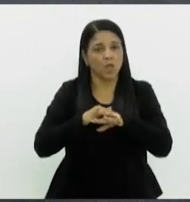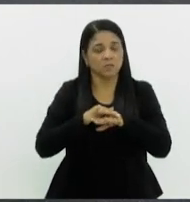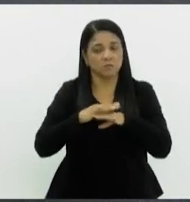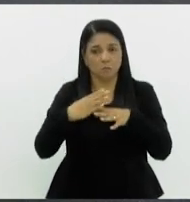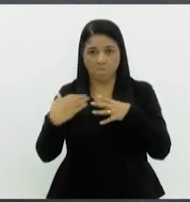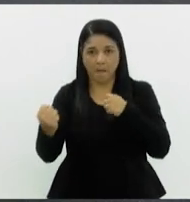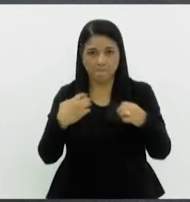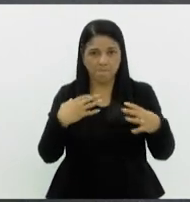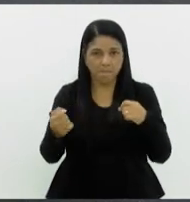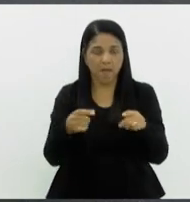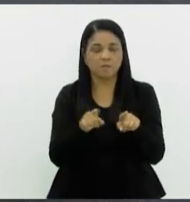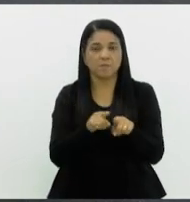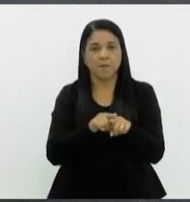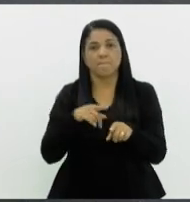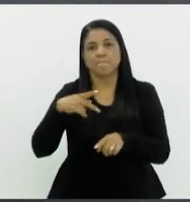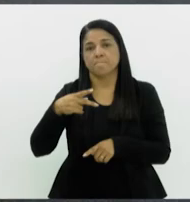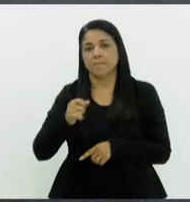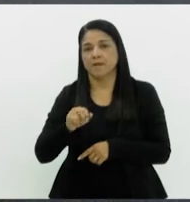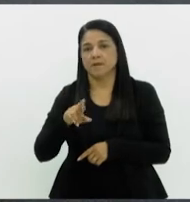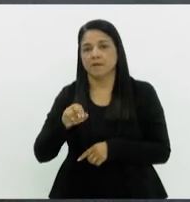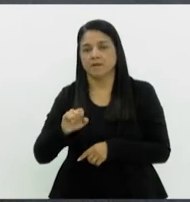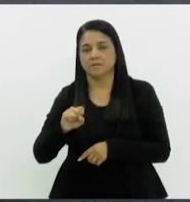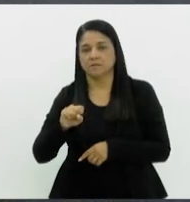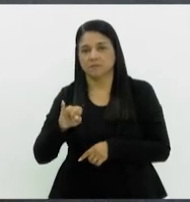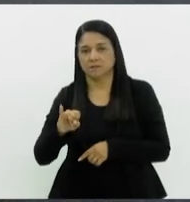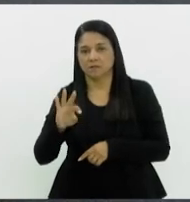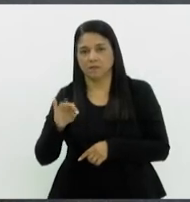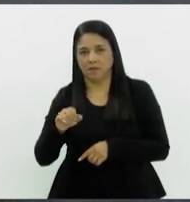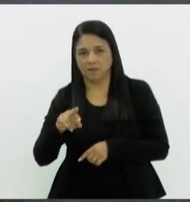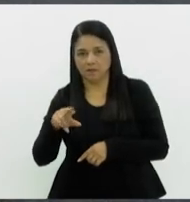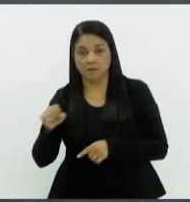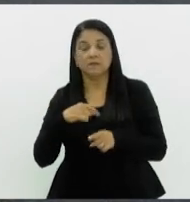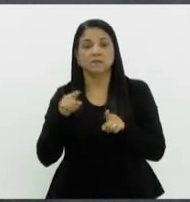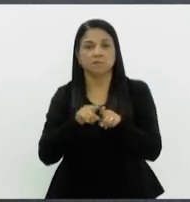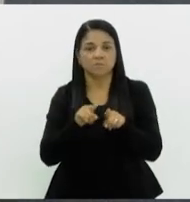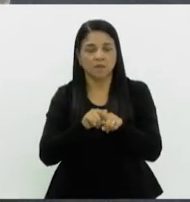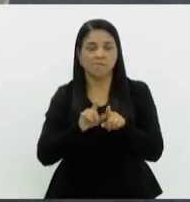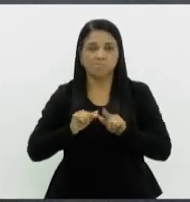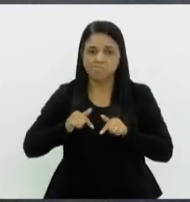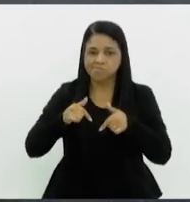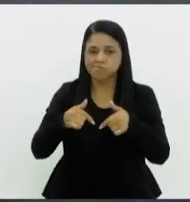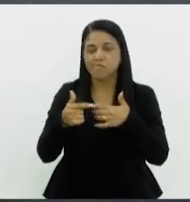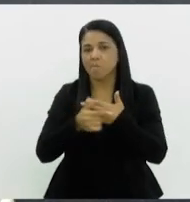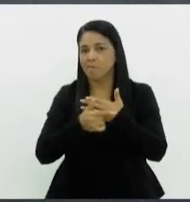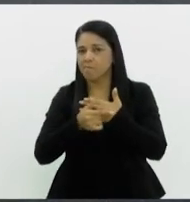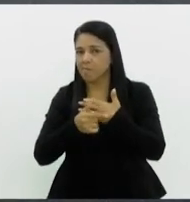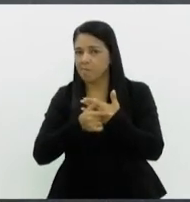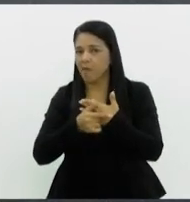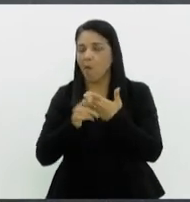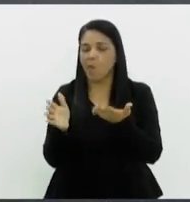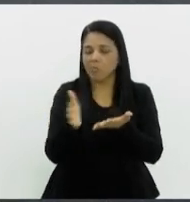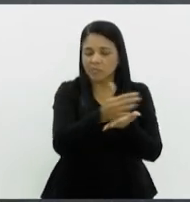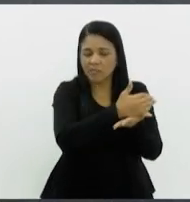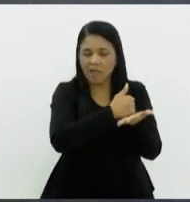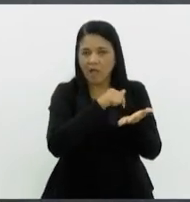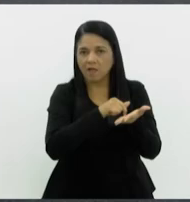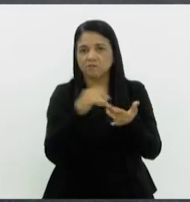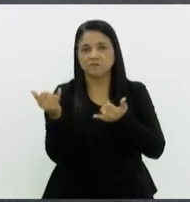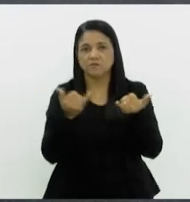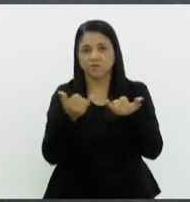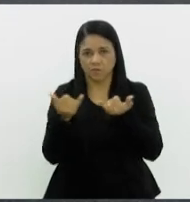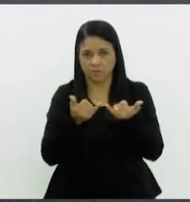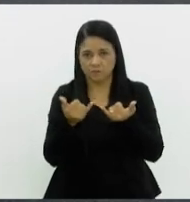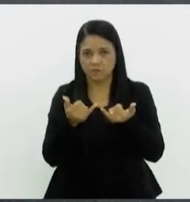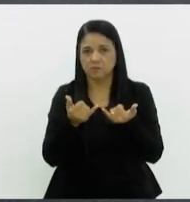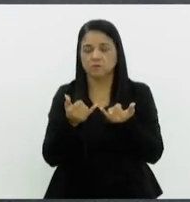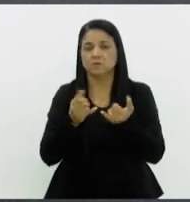parasitárias, assim como realiza e tem, né, um papel importante de dados e informação